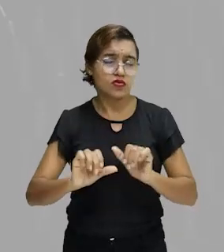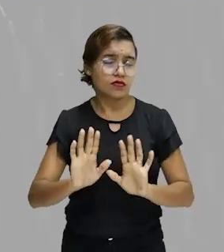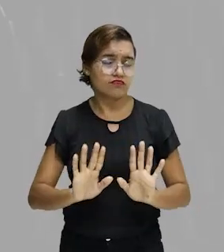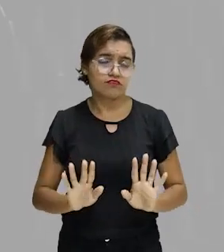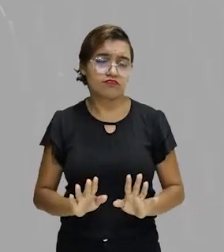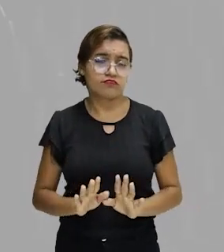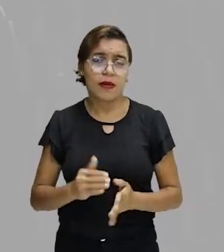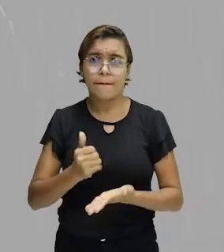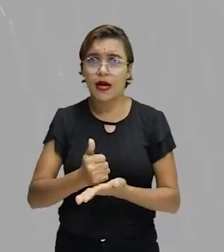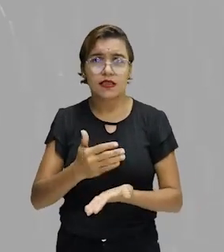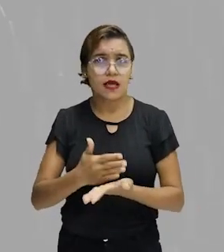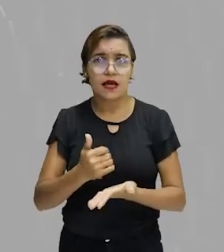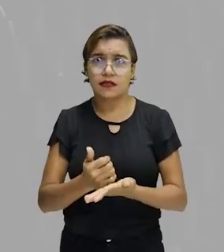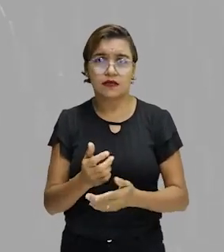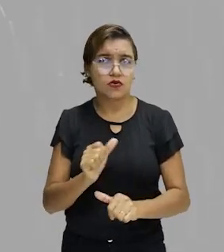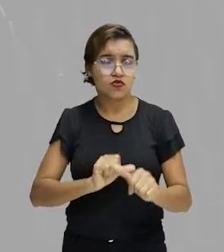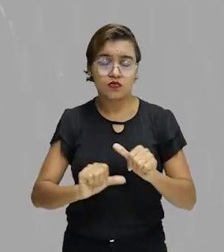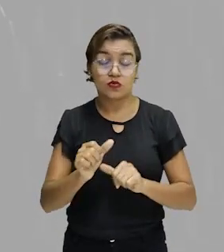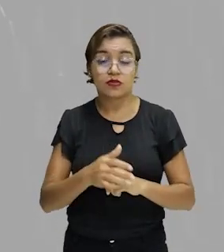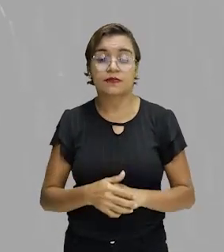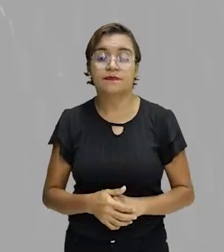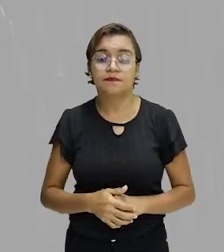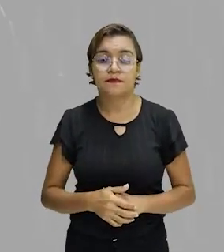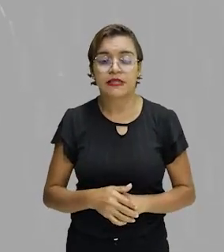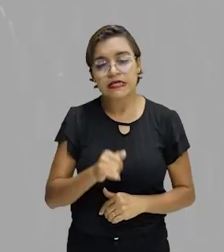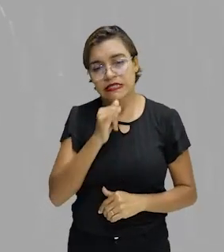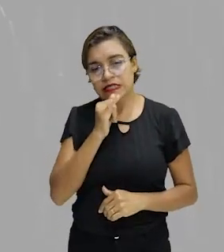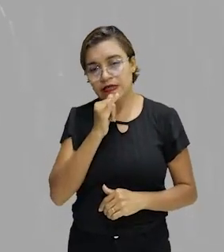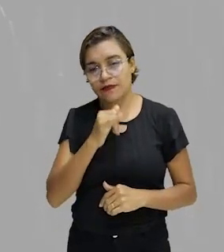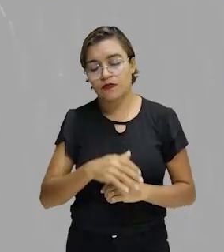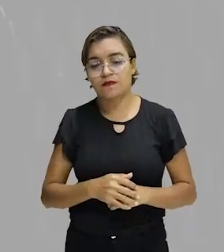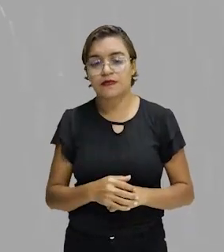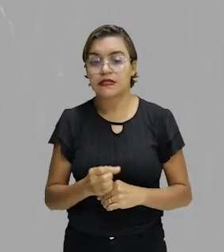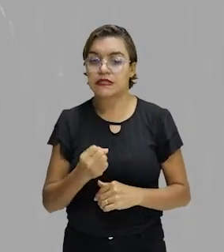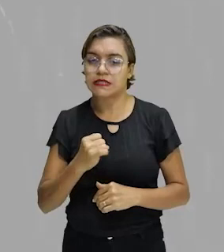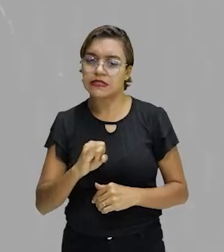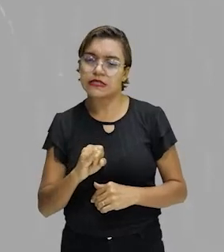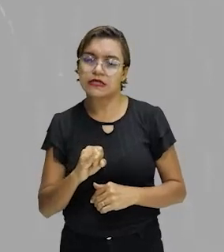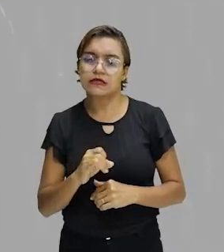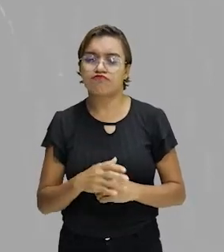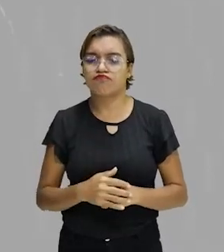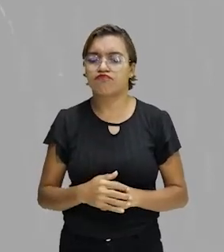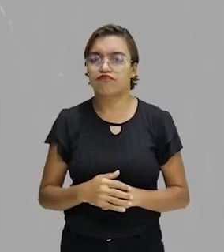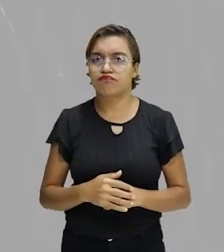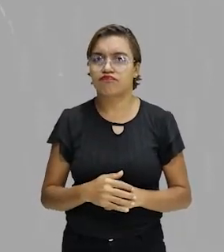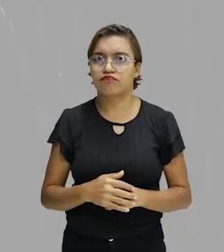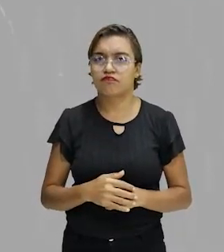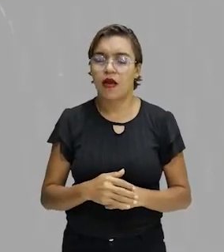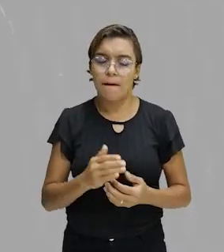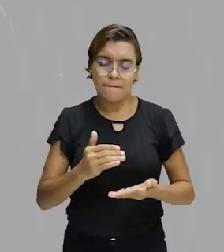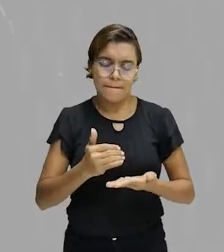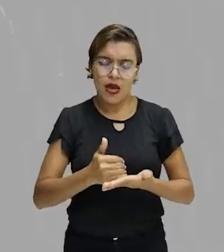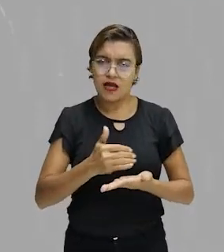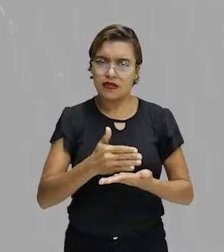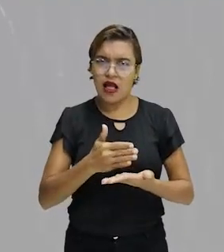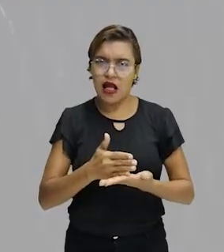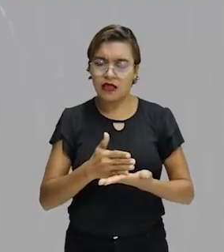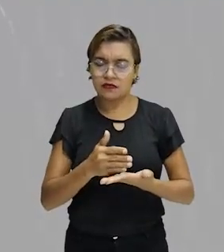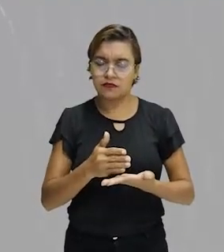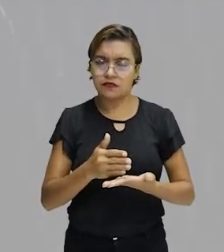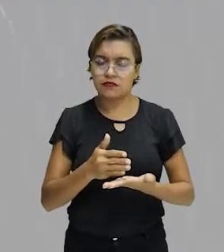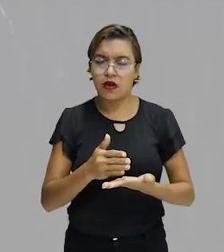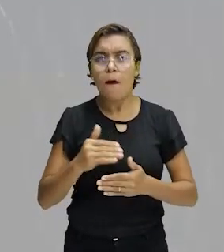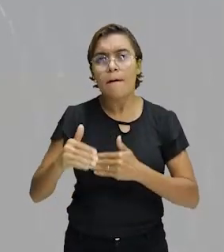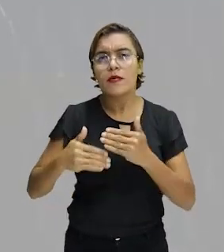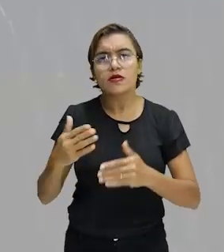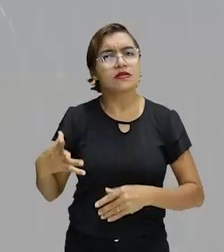a batata, né? Se a gente, em vez dela inteira, né, se a gente, né, trabalhasse com pedaços, aí sim, esse processo seria